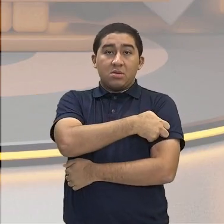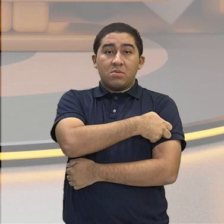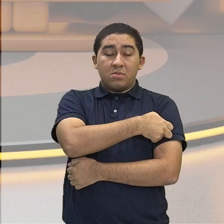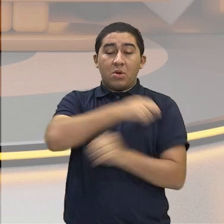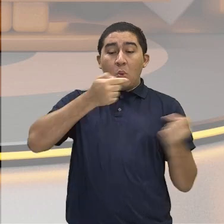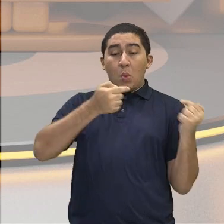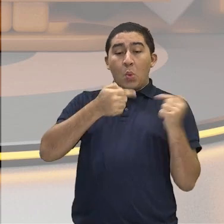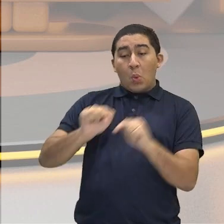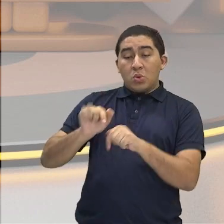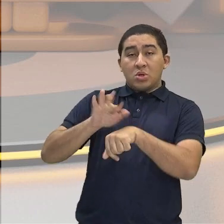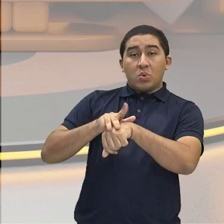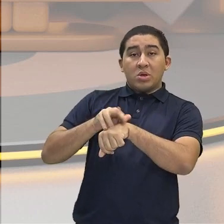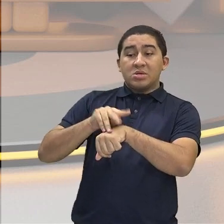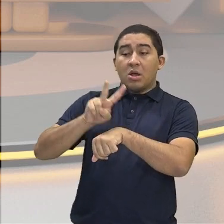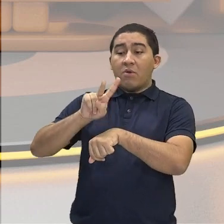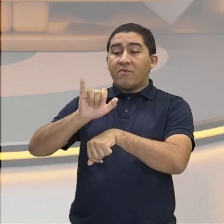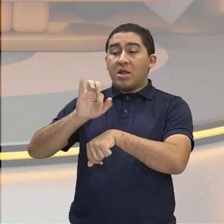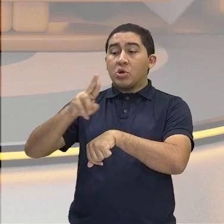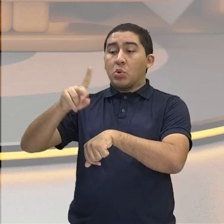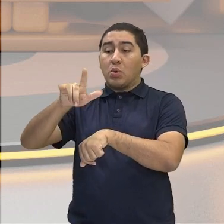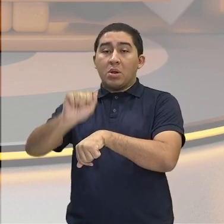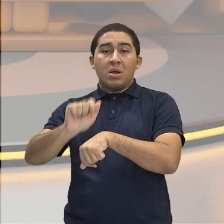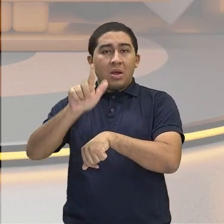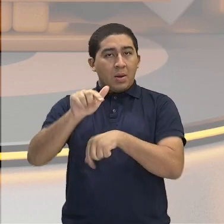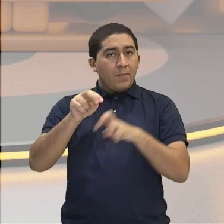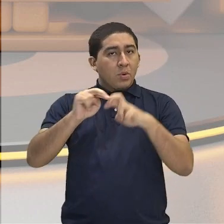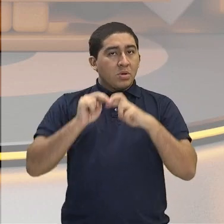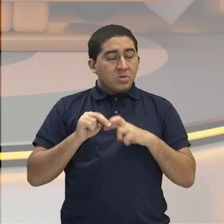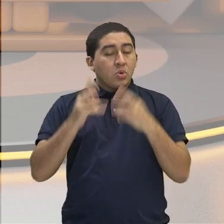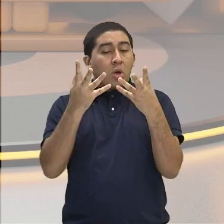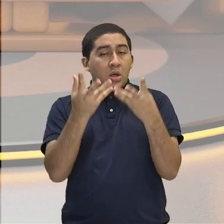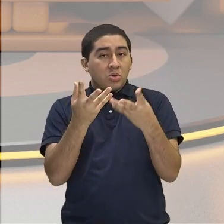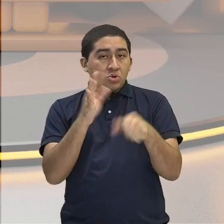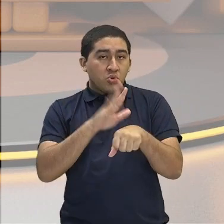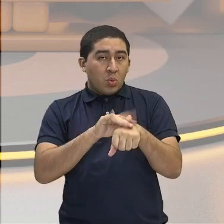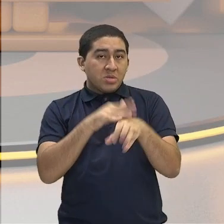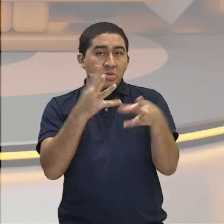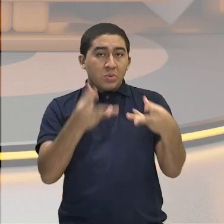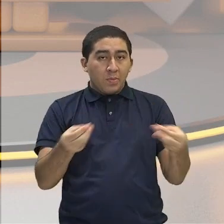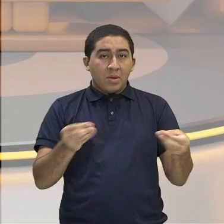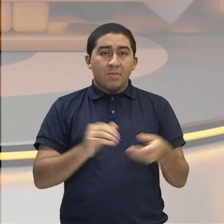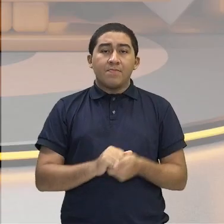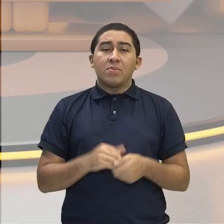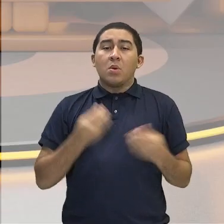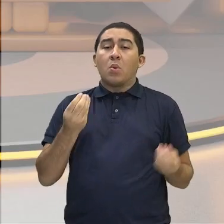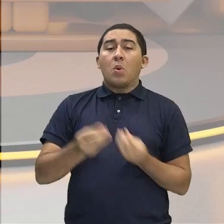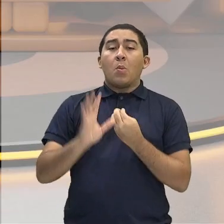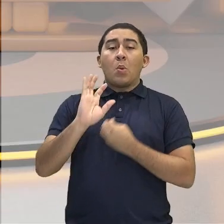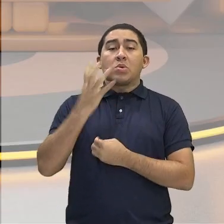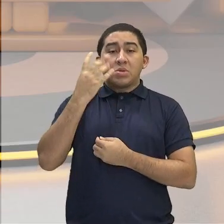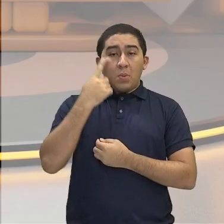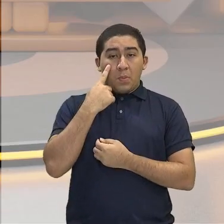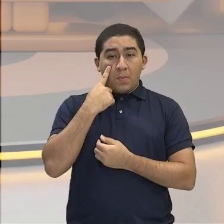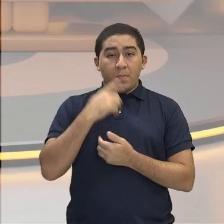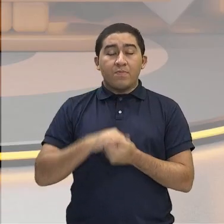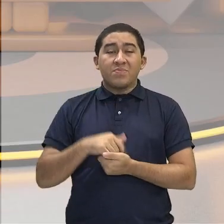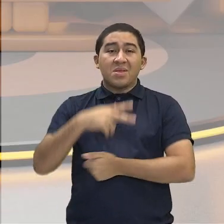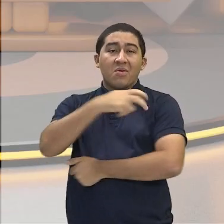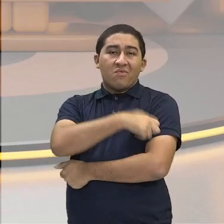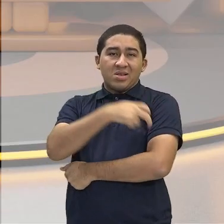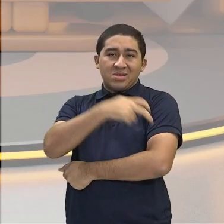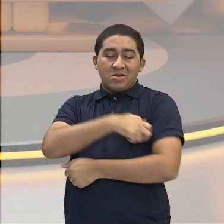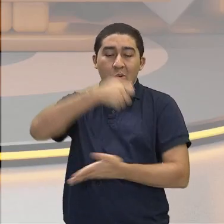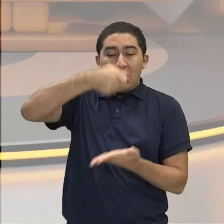Foram soluções para acabar com a epidemia de varíola. E qual foi o resultado? Vamos lá. A vacinação autoritária